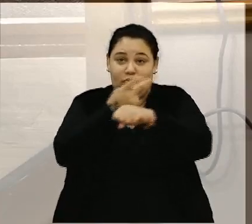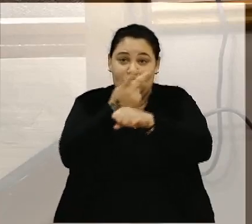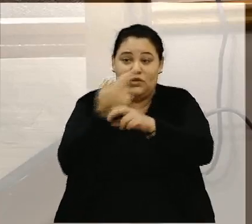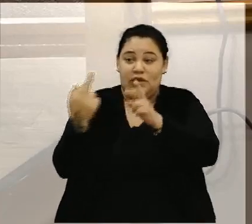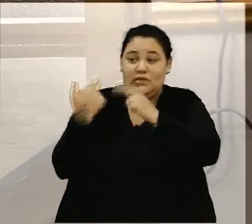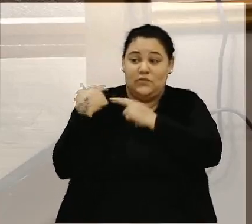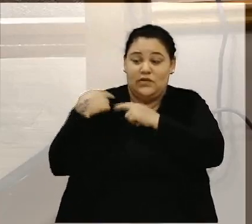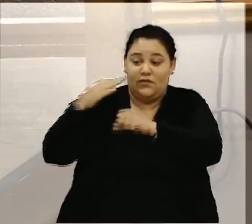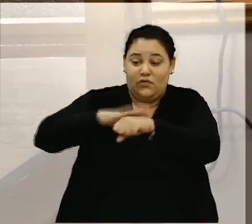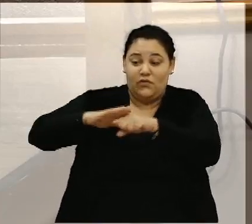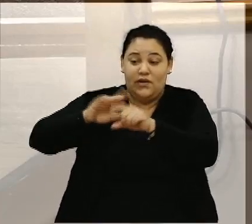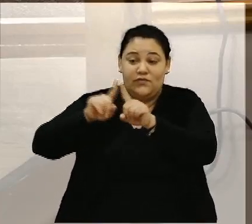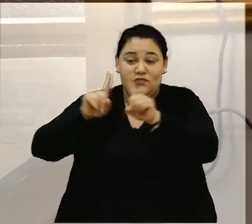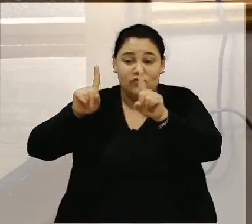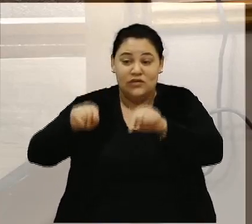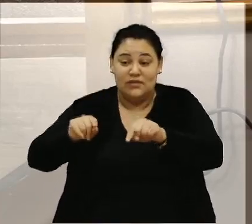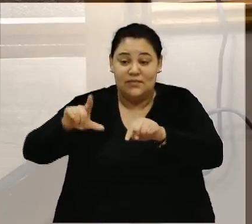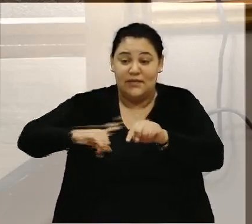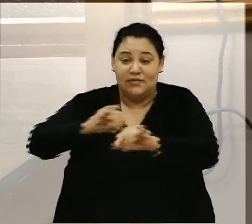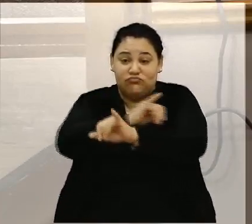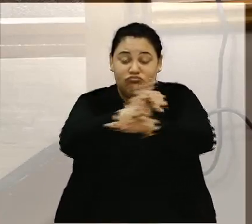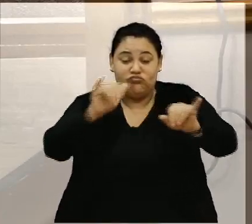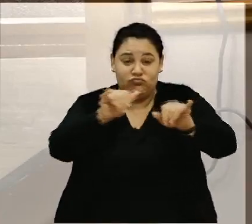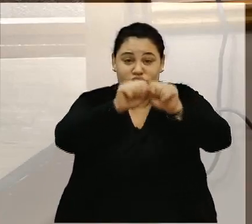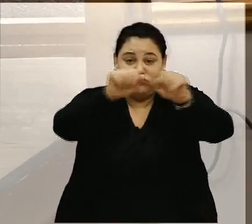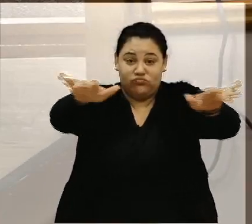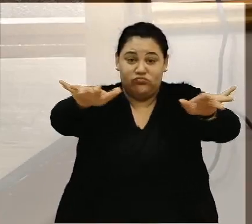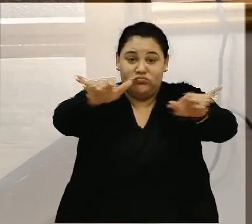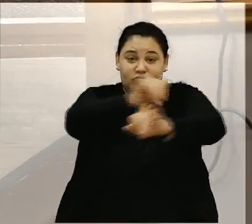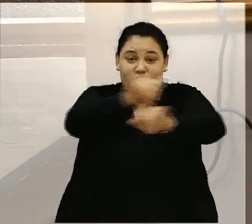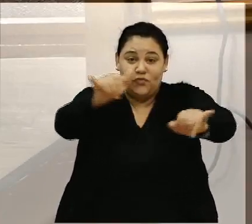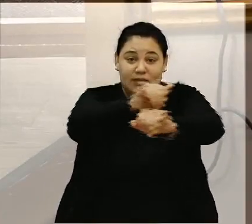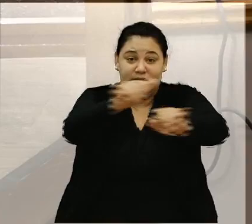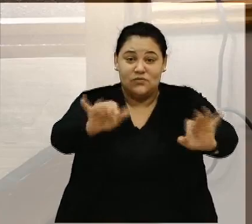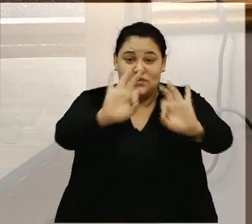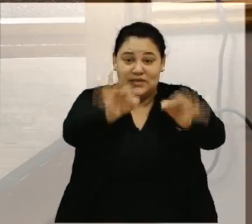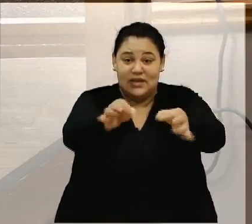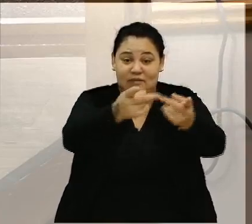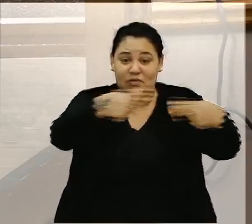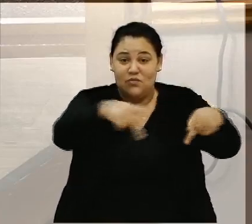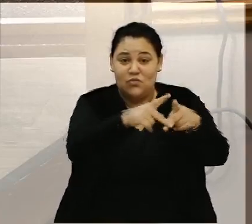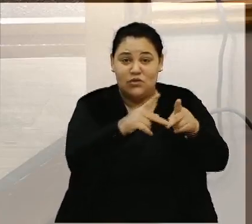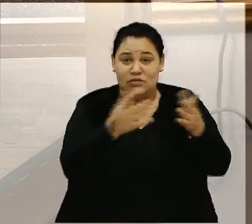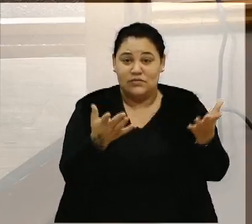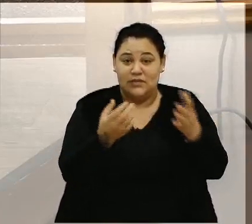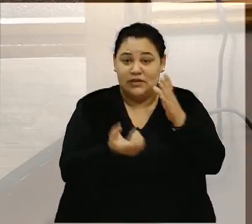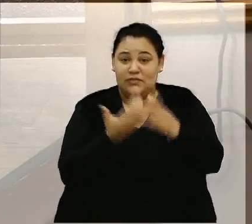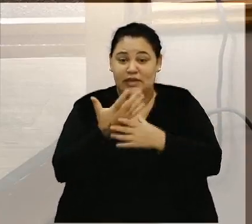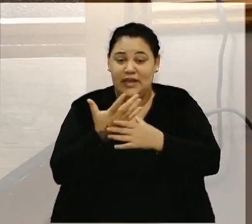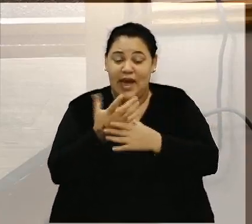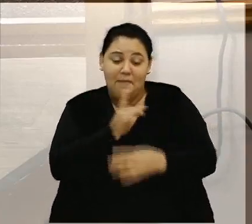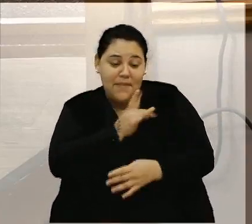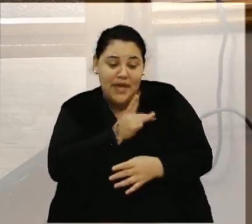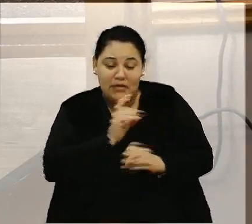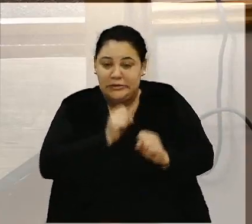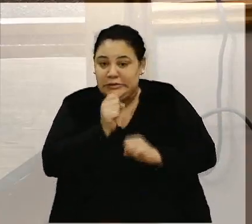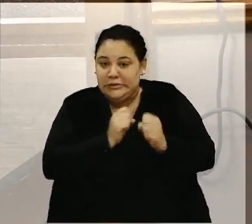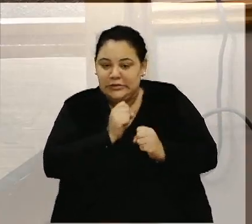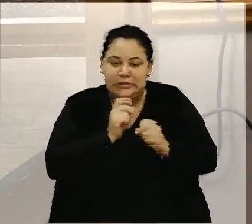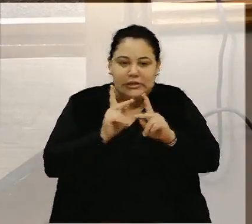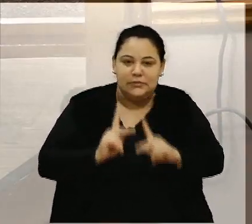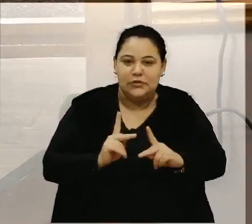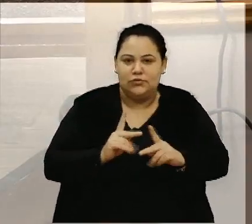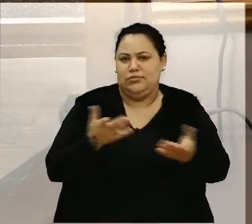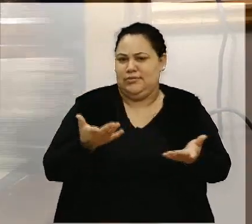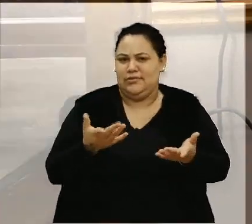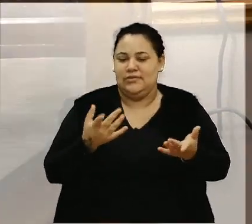os funcionários para levar uma informação o mais assertiva possível para a população e para não criar pânico. Então, eu acho que a